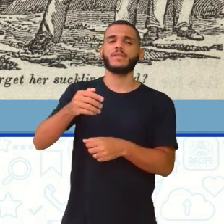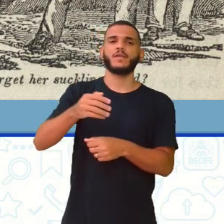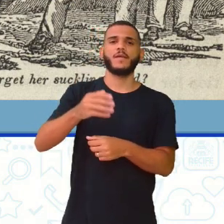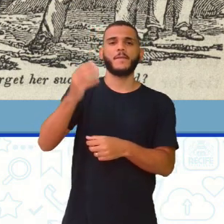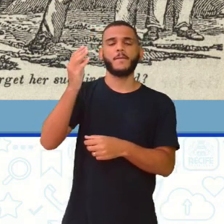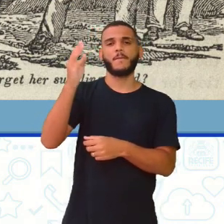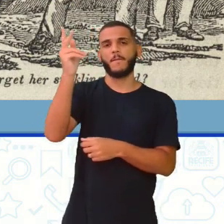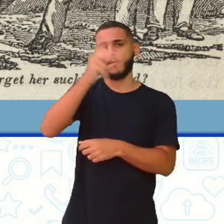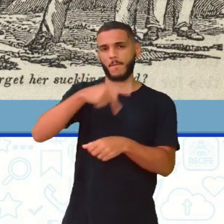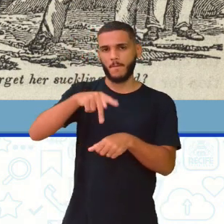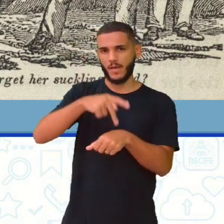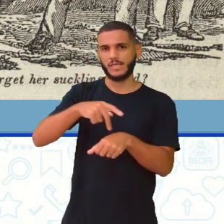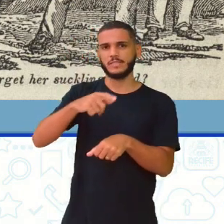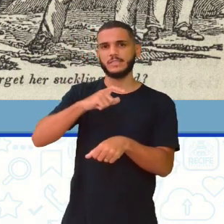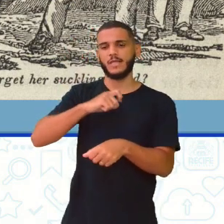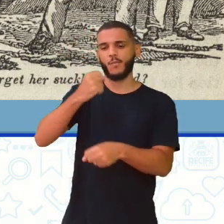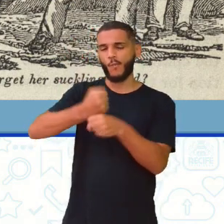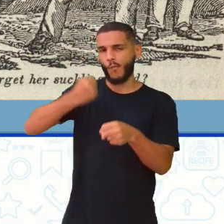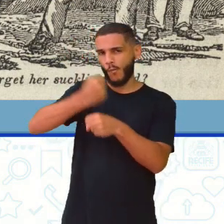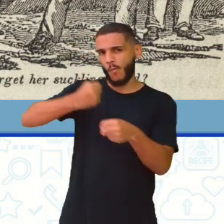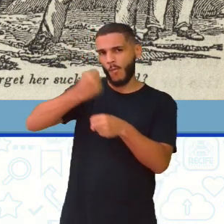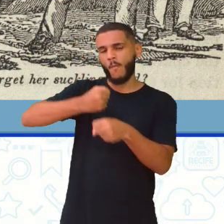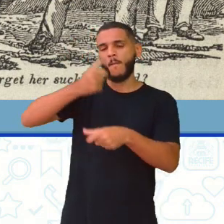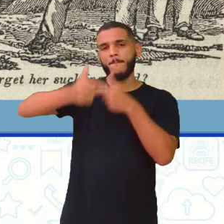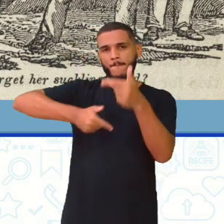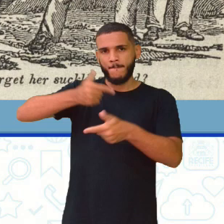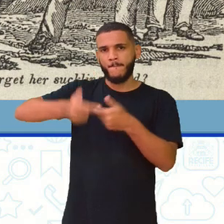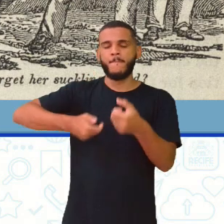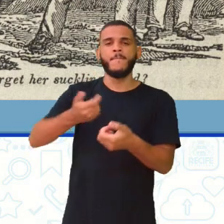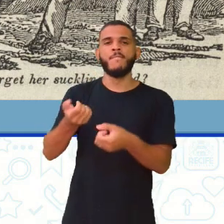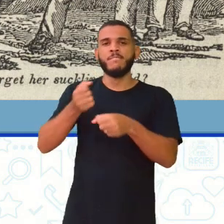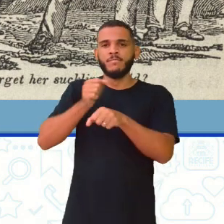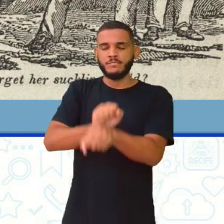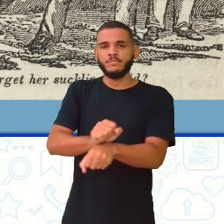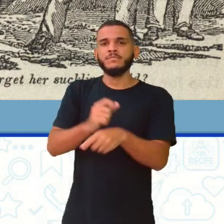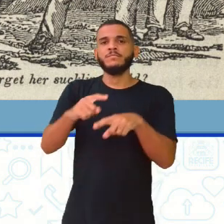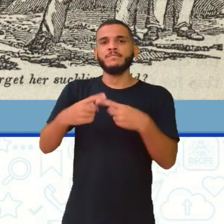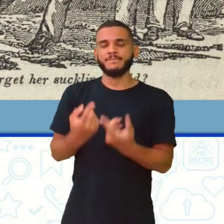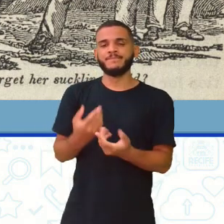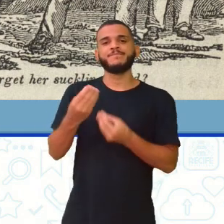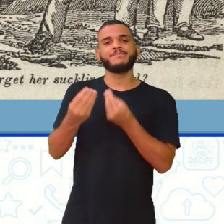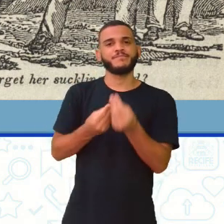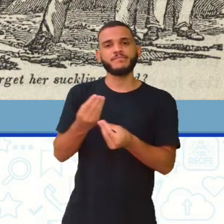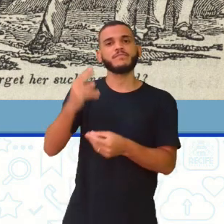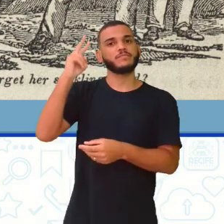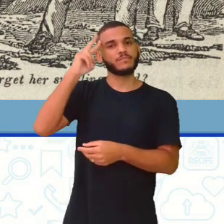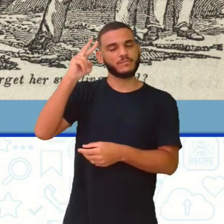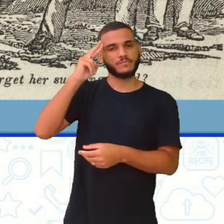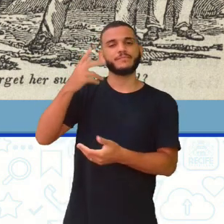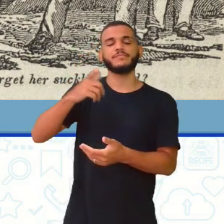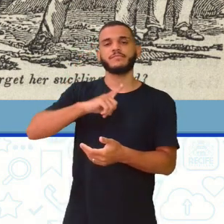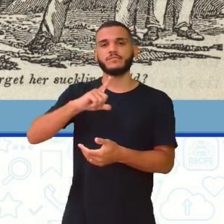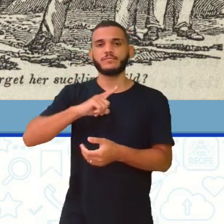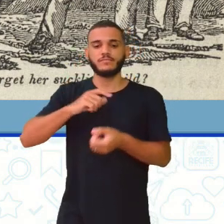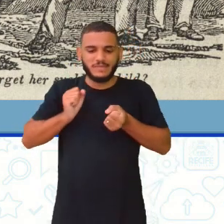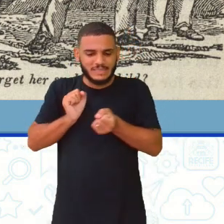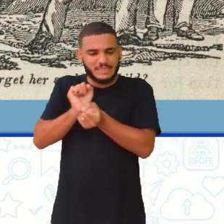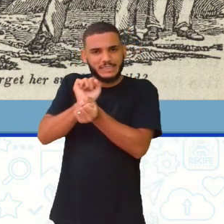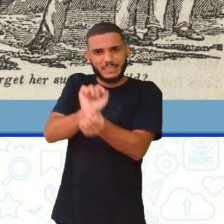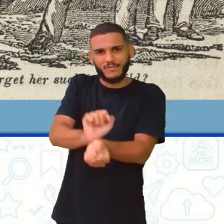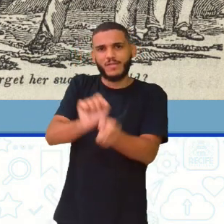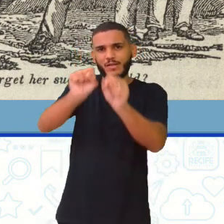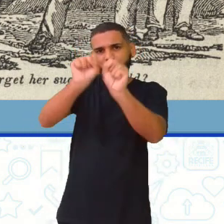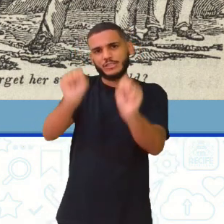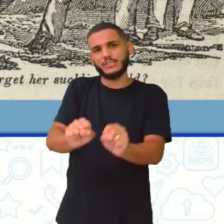erguido com trabalho escravo. E a diferença, assim, é que, historicamente, a escravidão como um